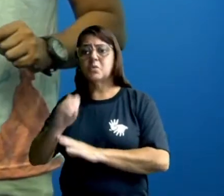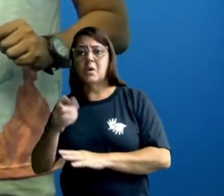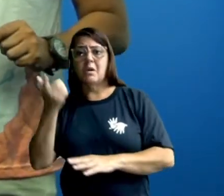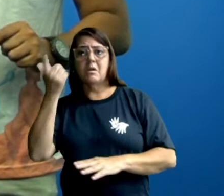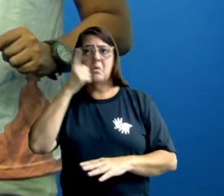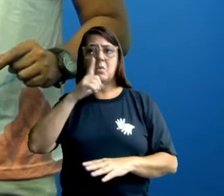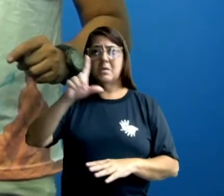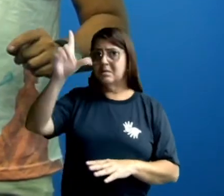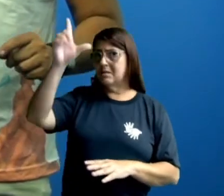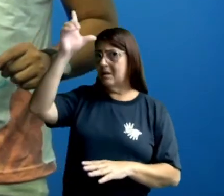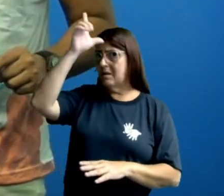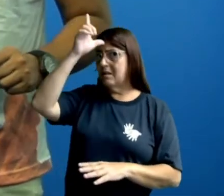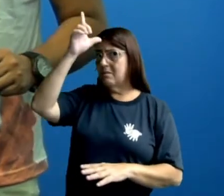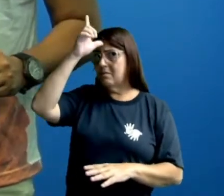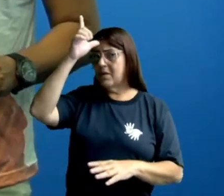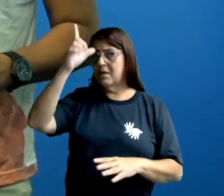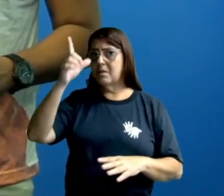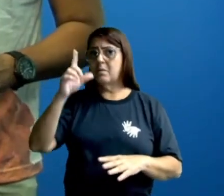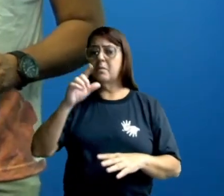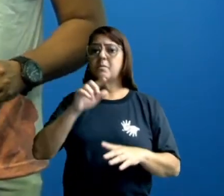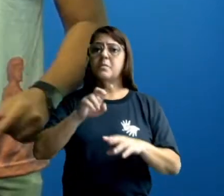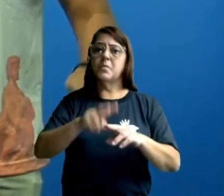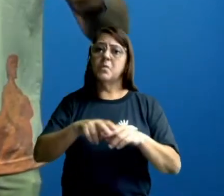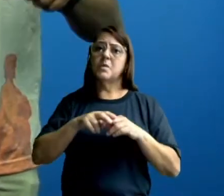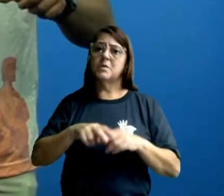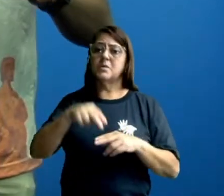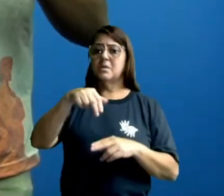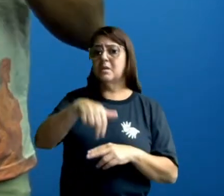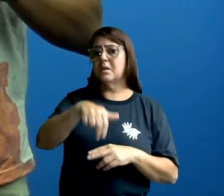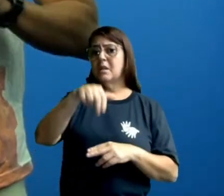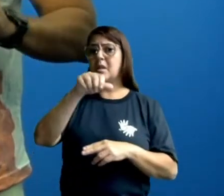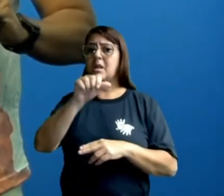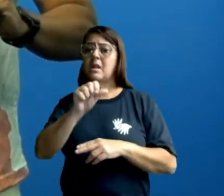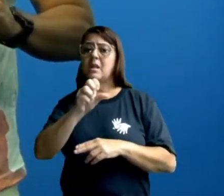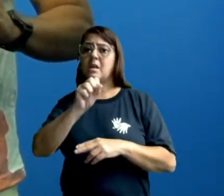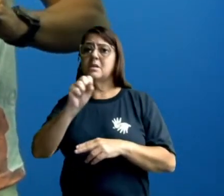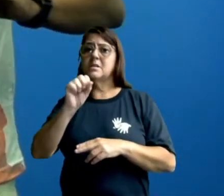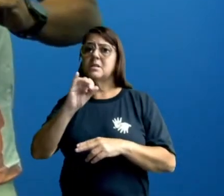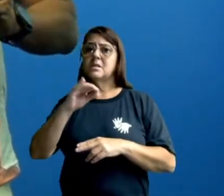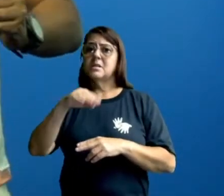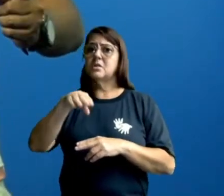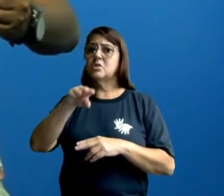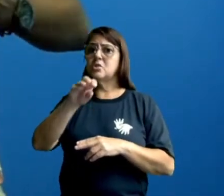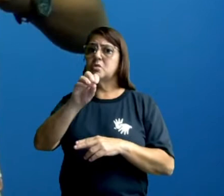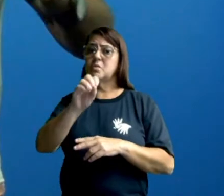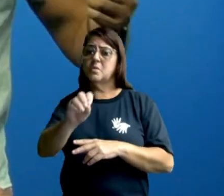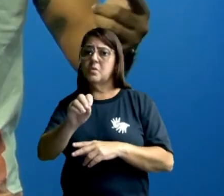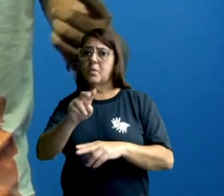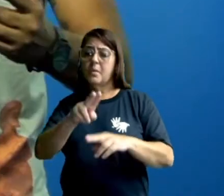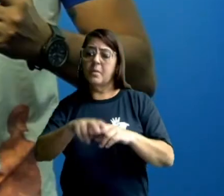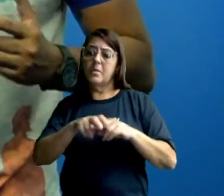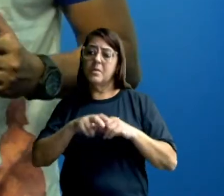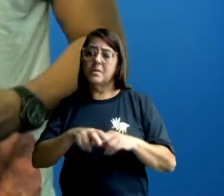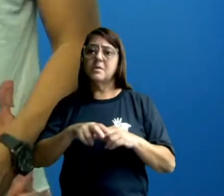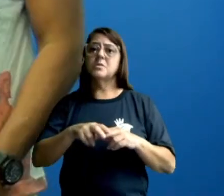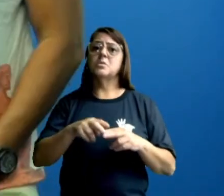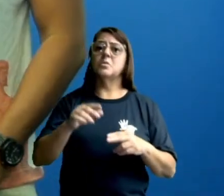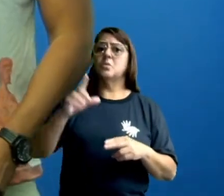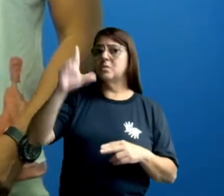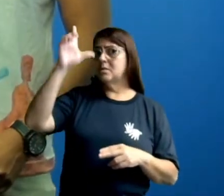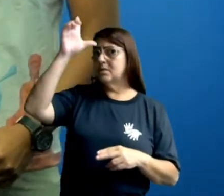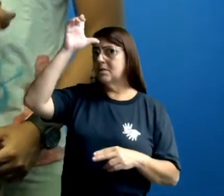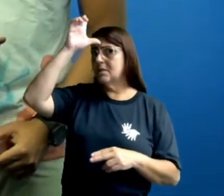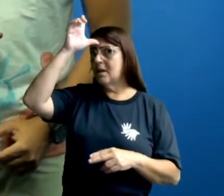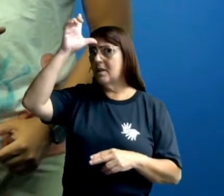característica diferente, por isso vai ser chamado nazismo, e um líder que, para os alemães, será